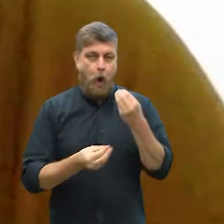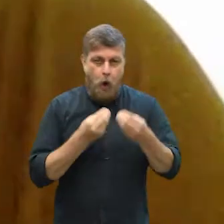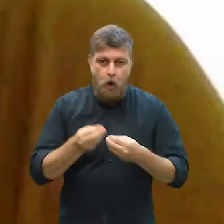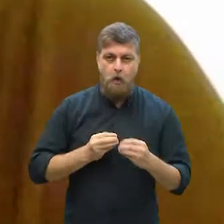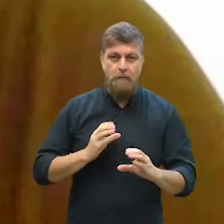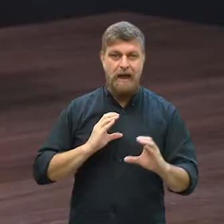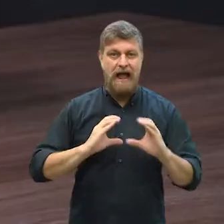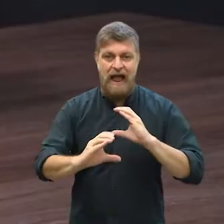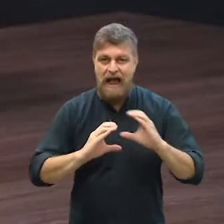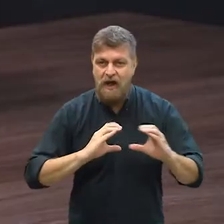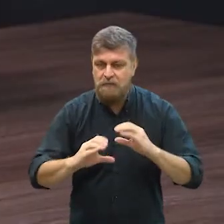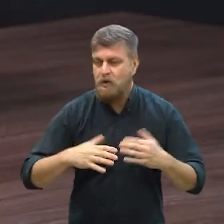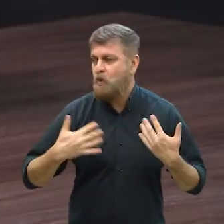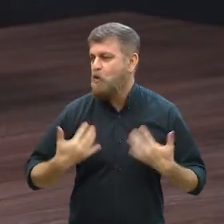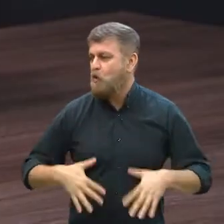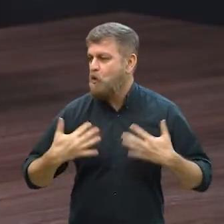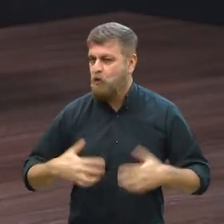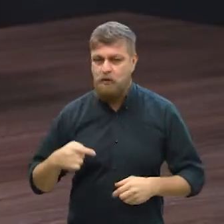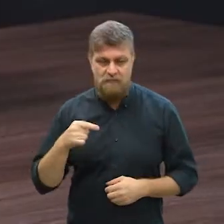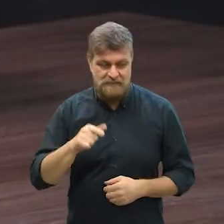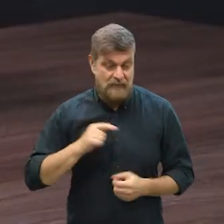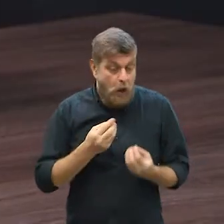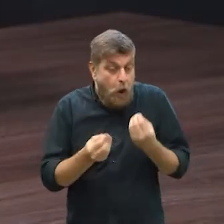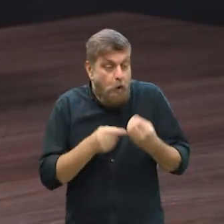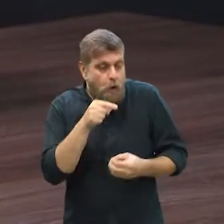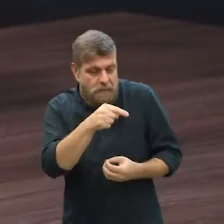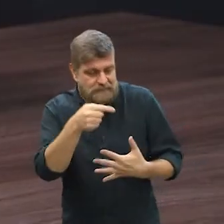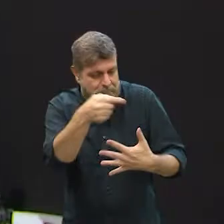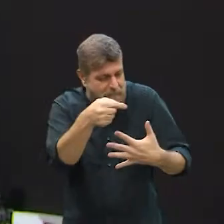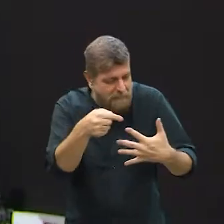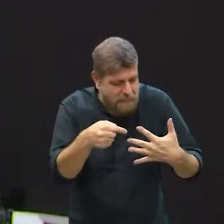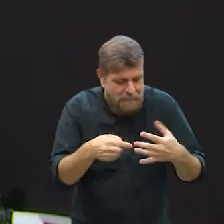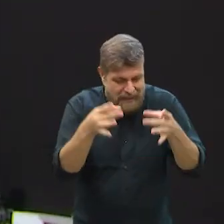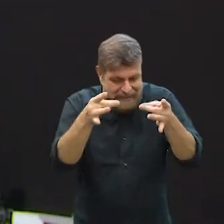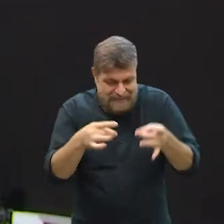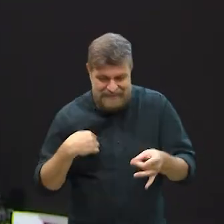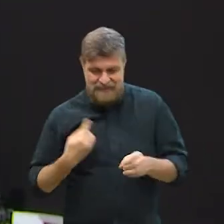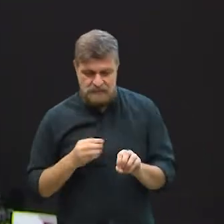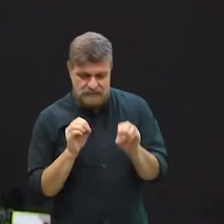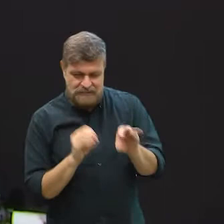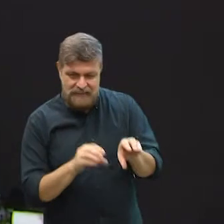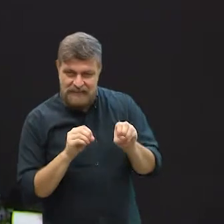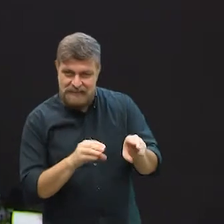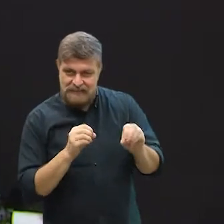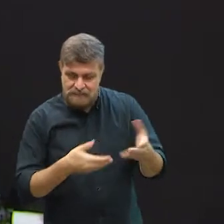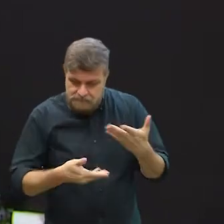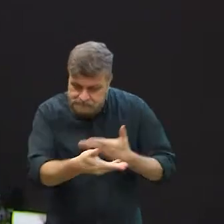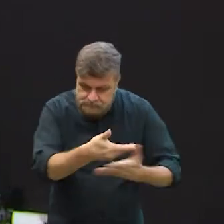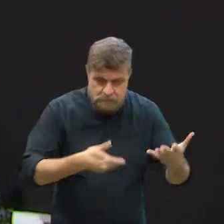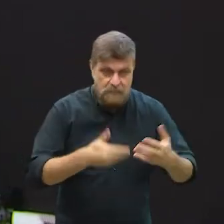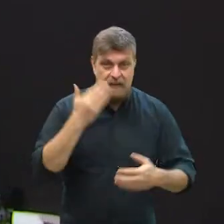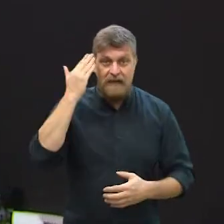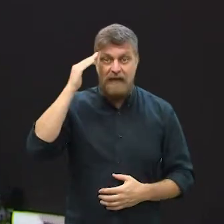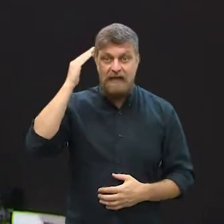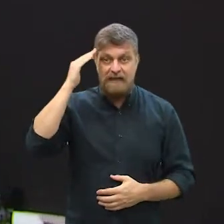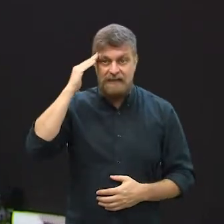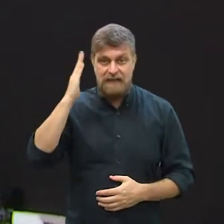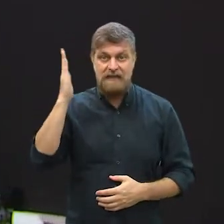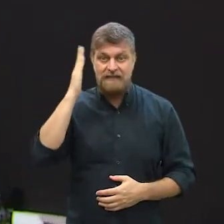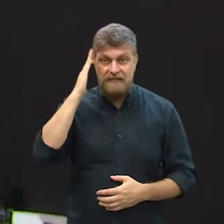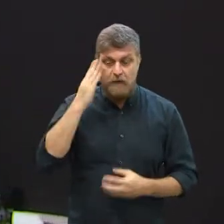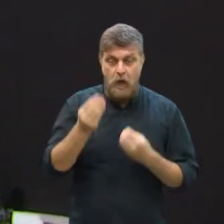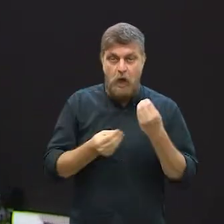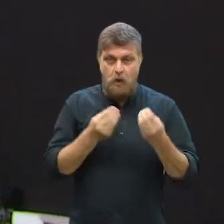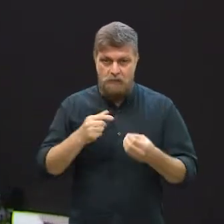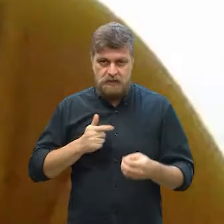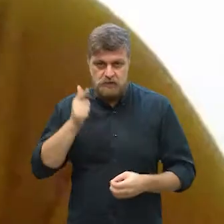projeto de comunicação gigantesco, né? Como é que você pensa a mídia nesse projeto? Então, foi um processo de entender isso, e depois a gente sabe que isso a gente